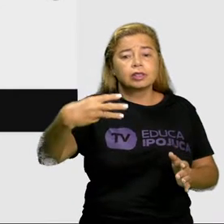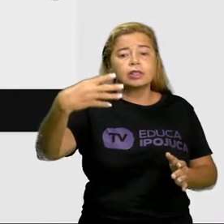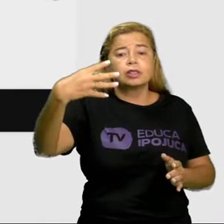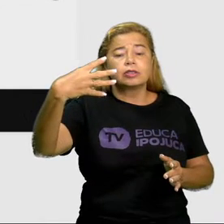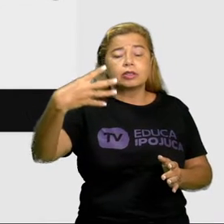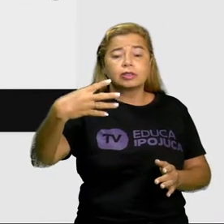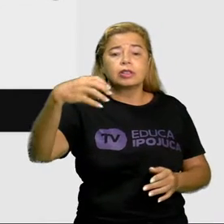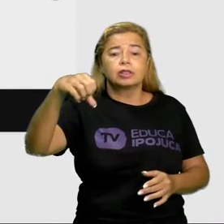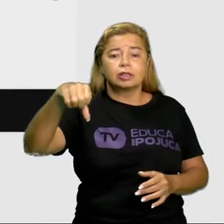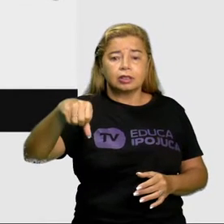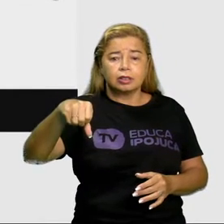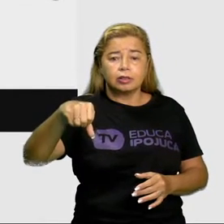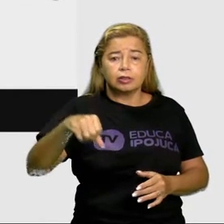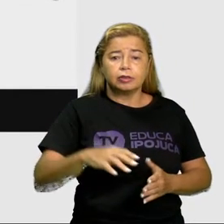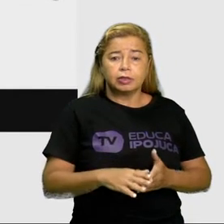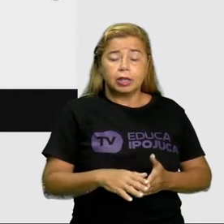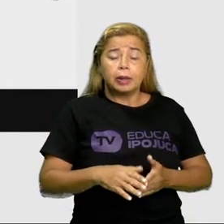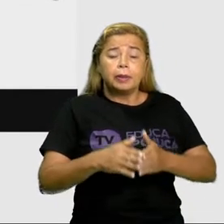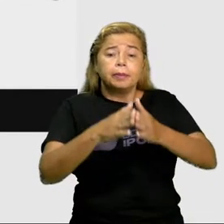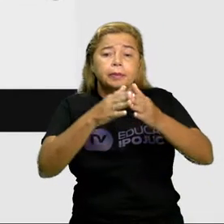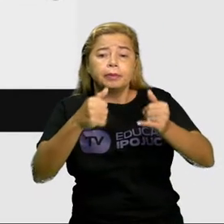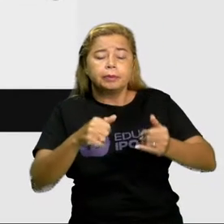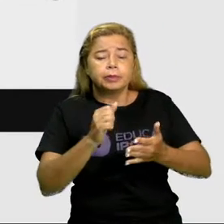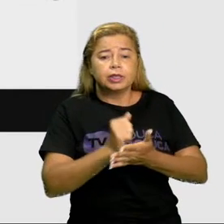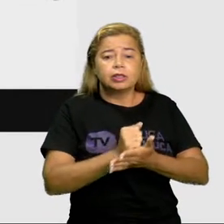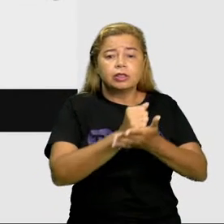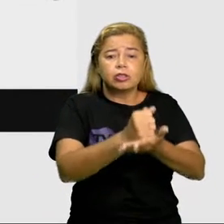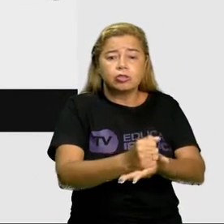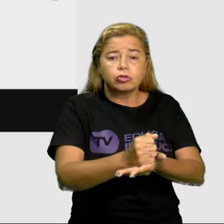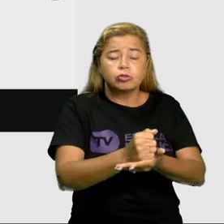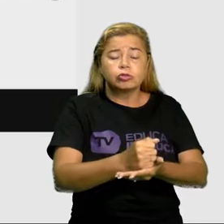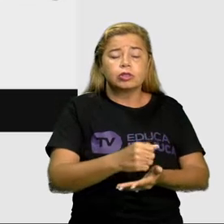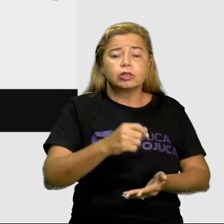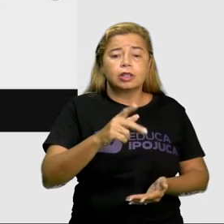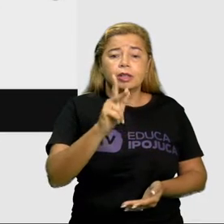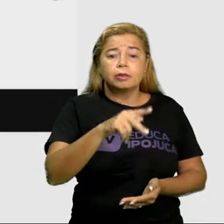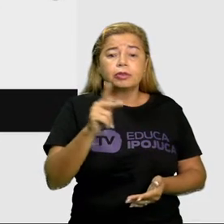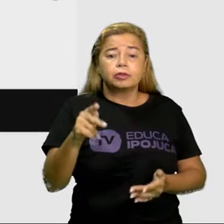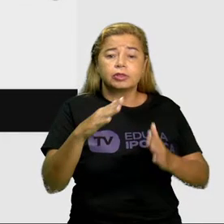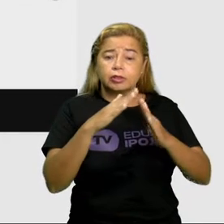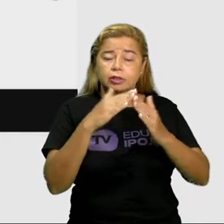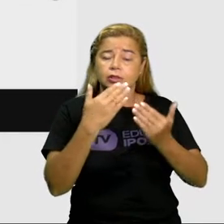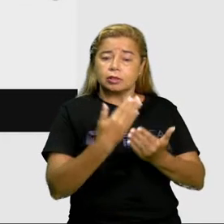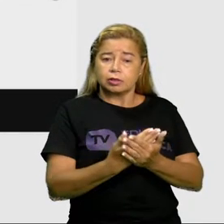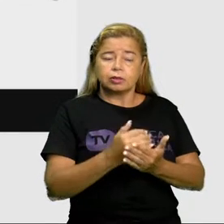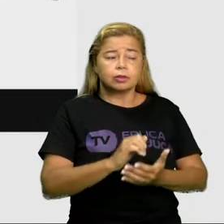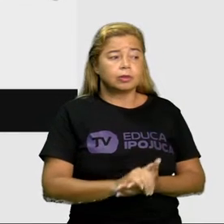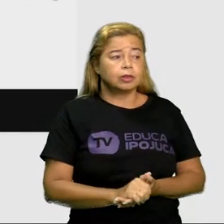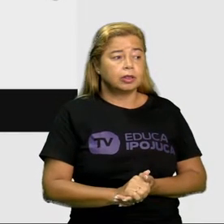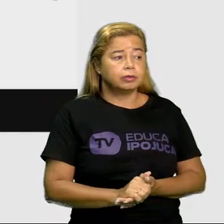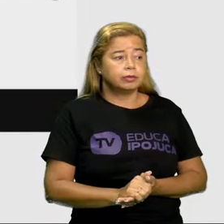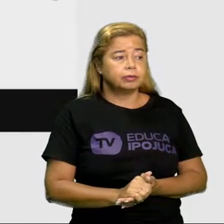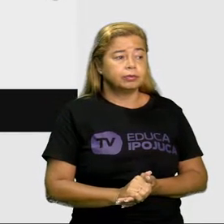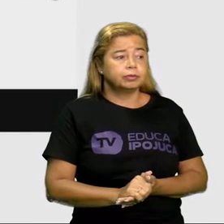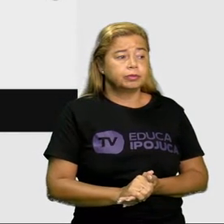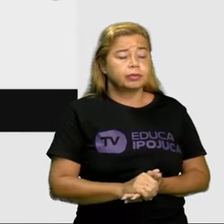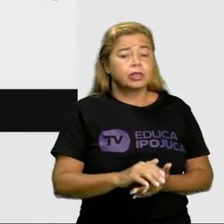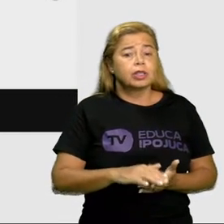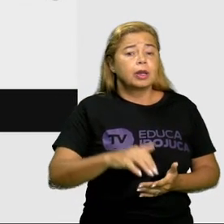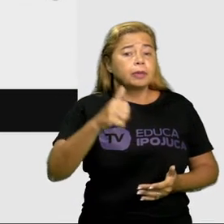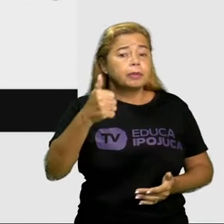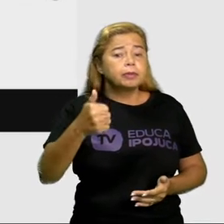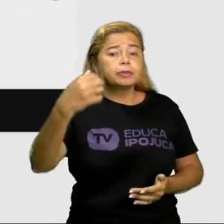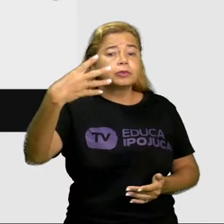pessoa aqui na escola para lá ajudar vocês ou para mostrar o resultado que vocês conseguiram Tá certo 1416